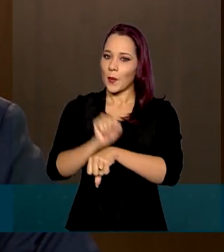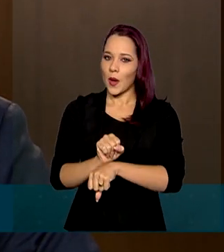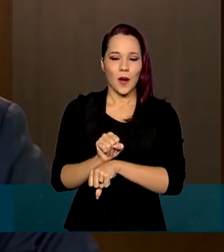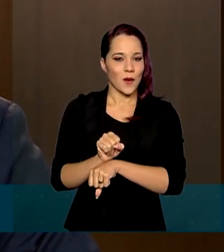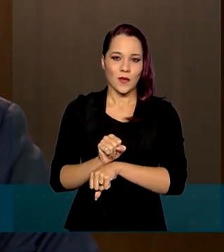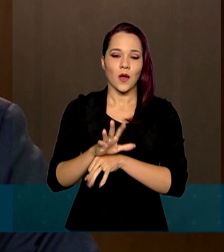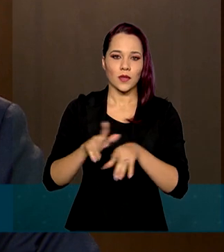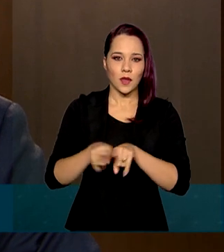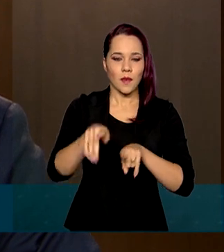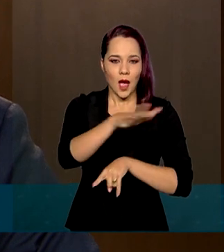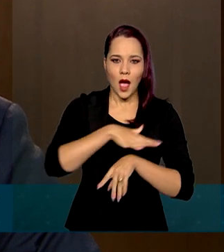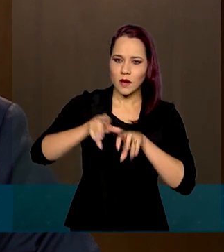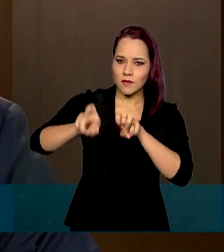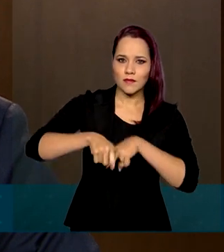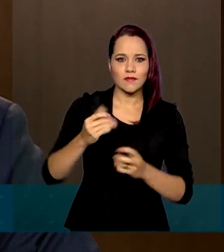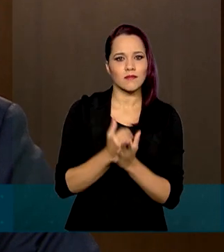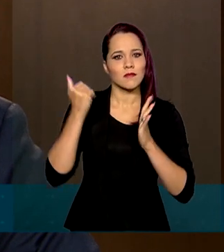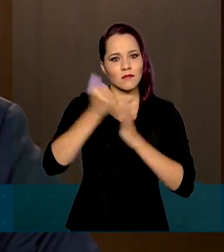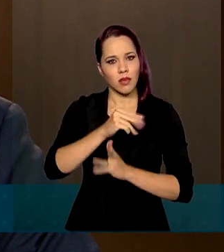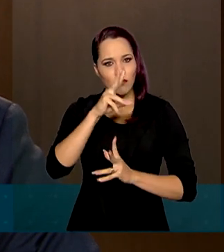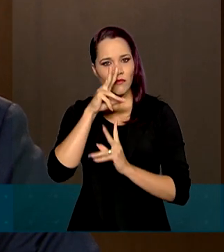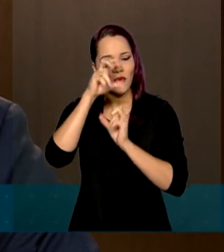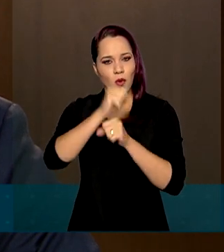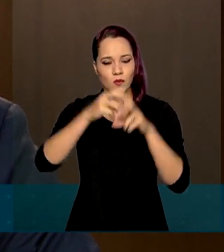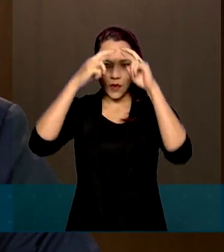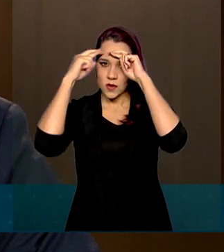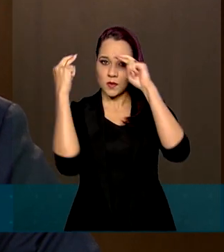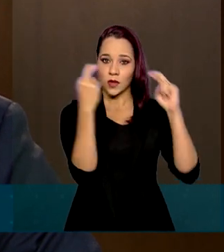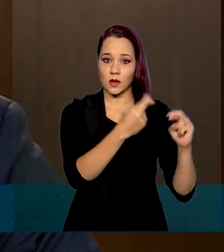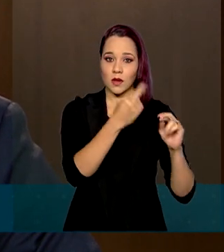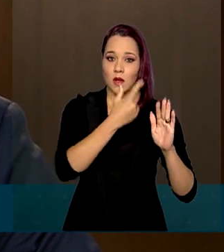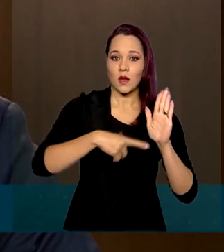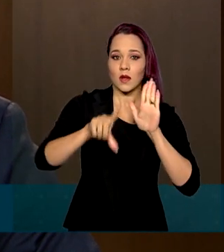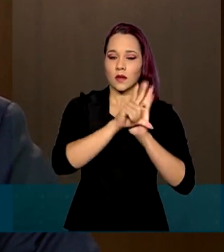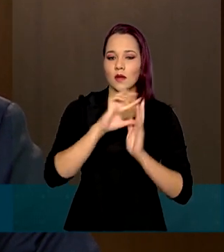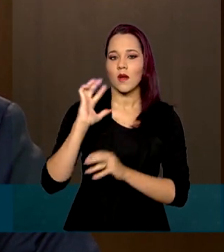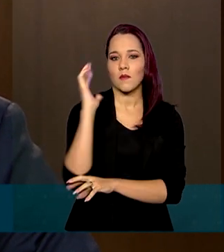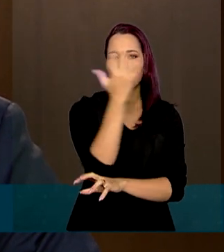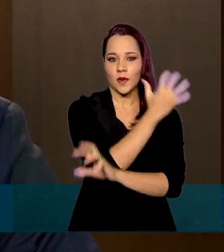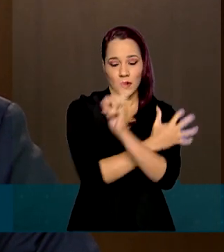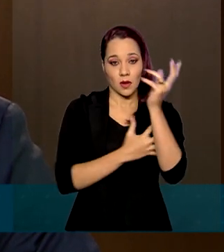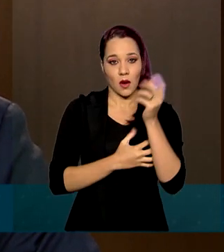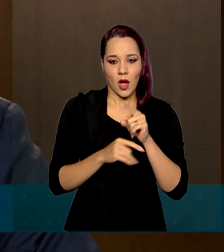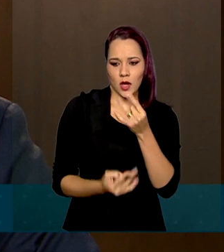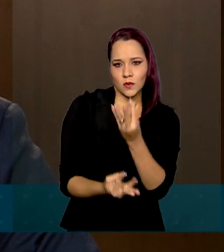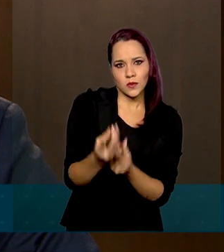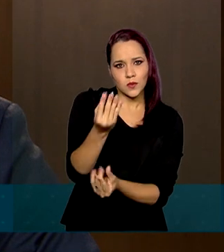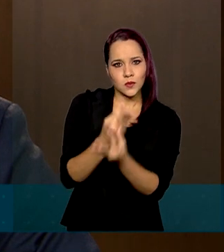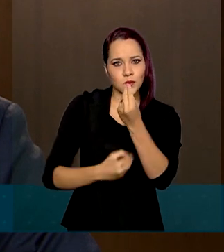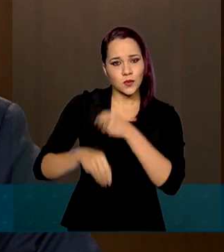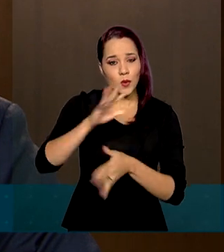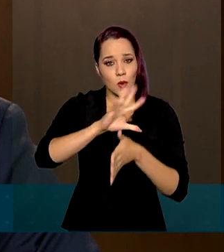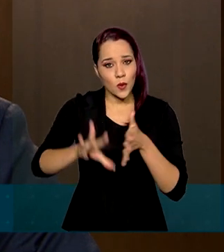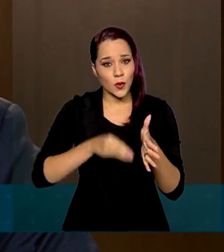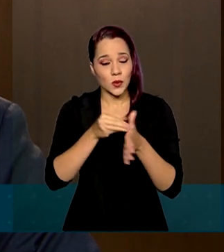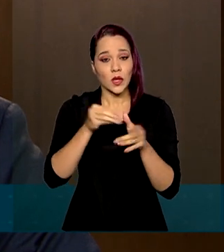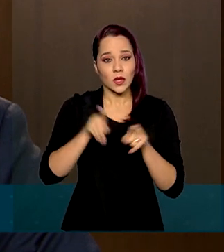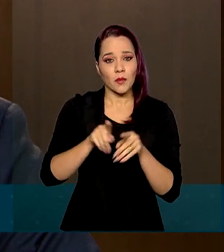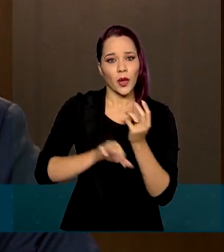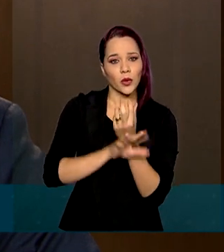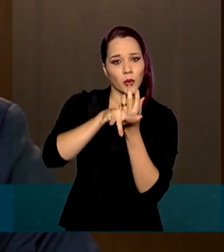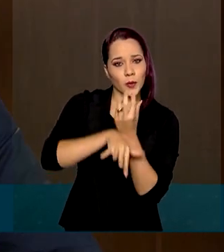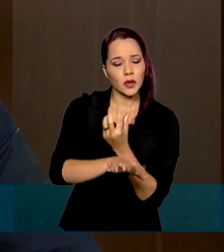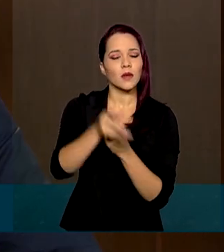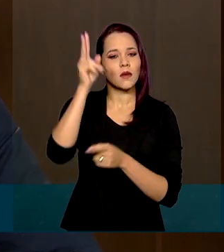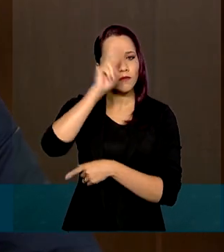e o agronegócio se fortaleceu, respeitando a legislação ambiental. As queimadas na Amazônia e no Pantanal também